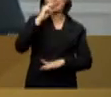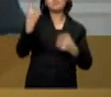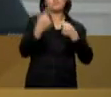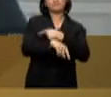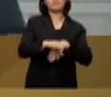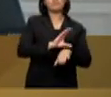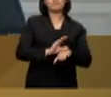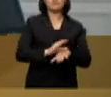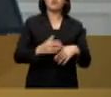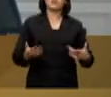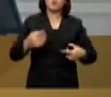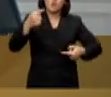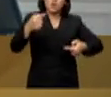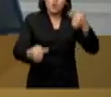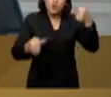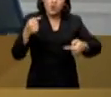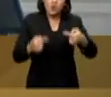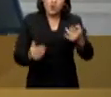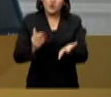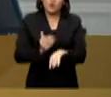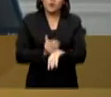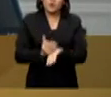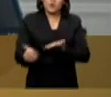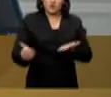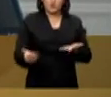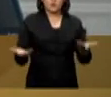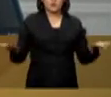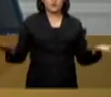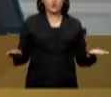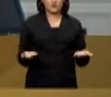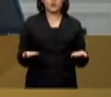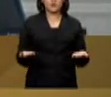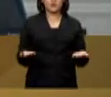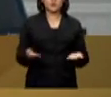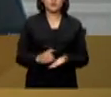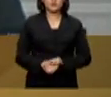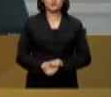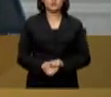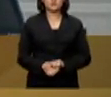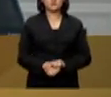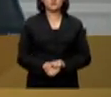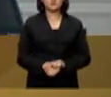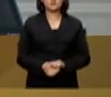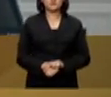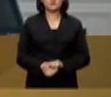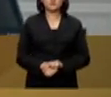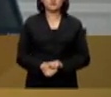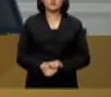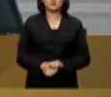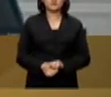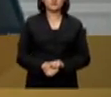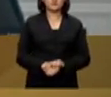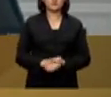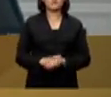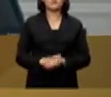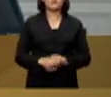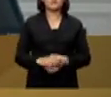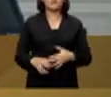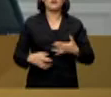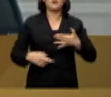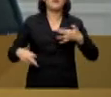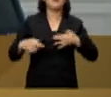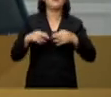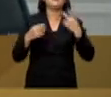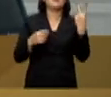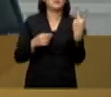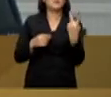aqui, isso relaciona ambas as ações, o recurso e a ação, ambos os casos, o debate